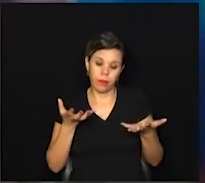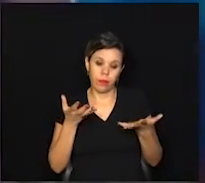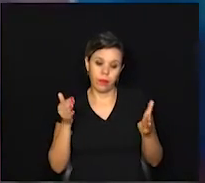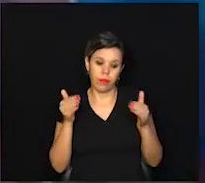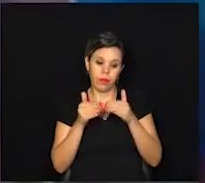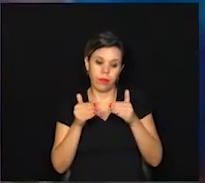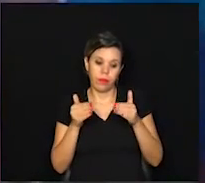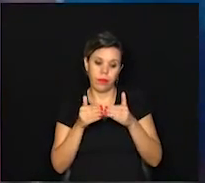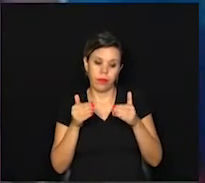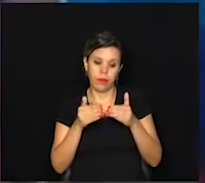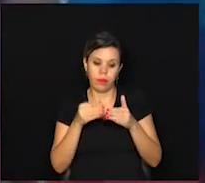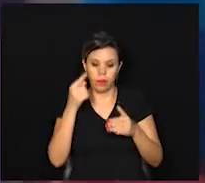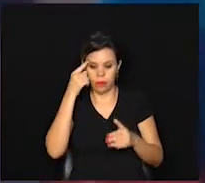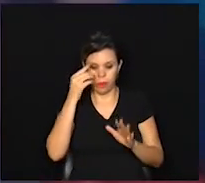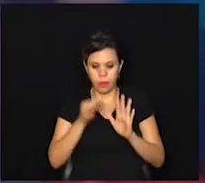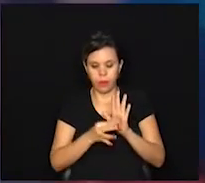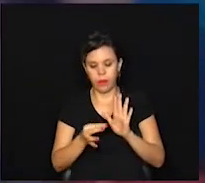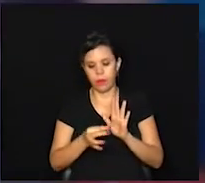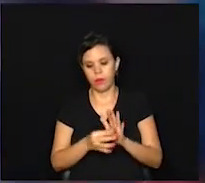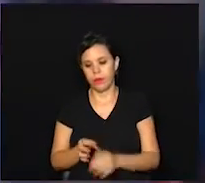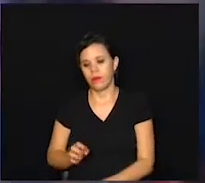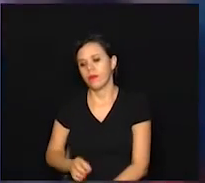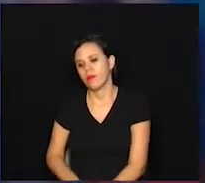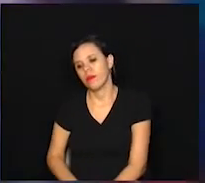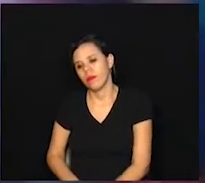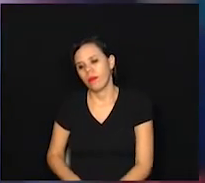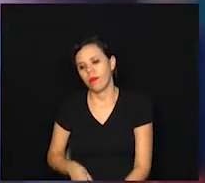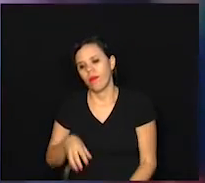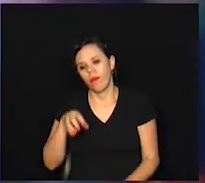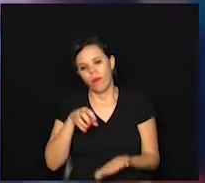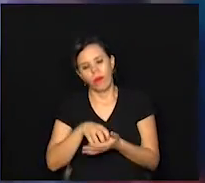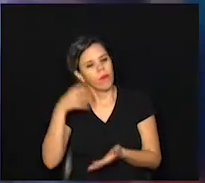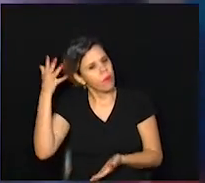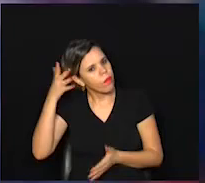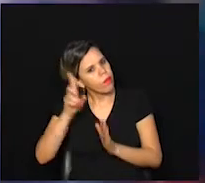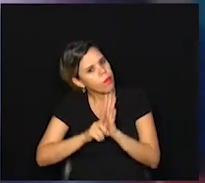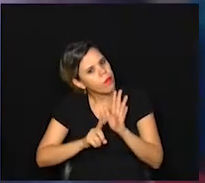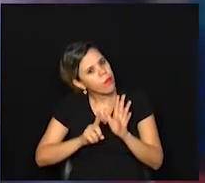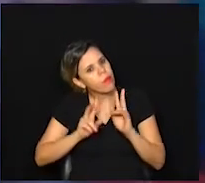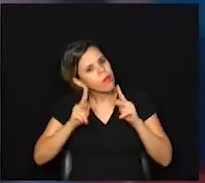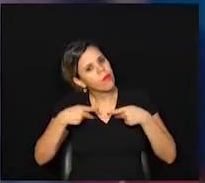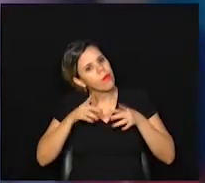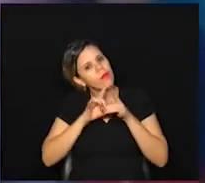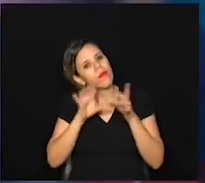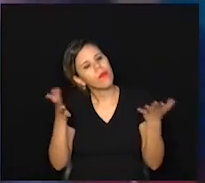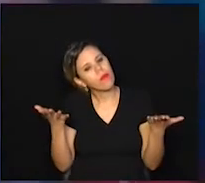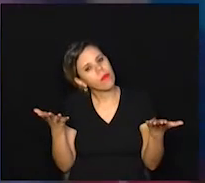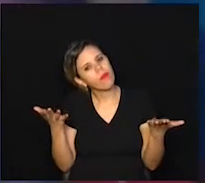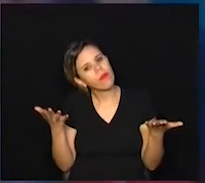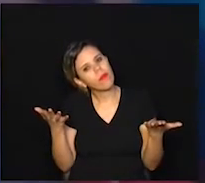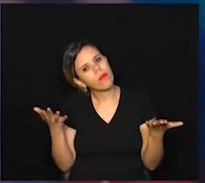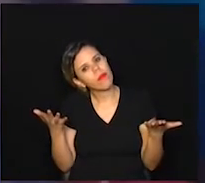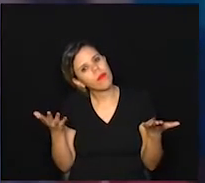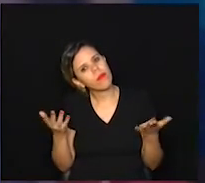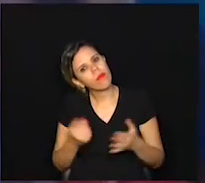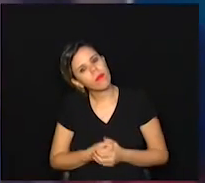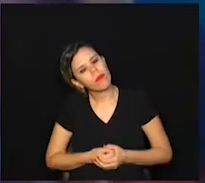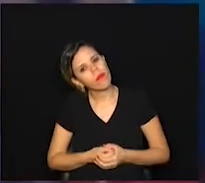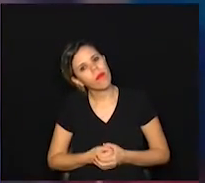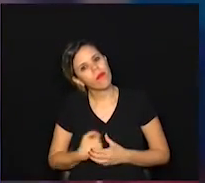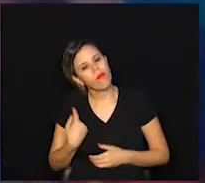concordar com essas ideias, colocar o Fórum Municipal de Defesa dos Direitos Humanos à disposição. A gente também está agora numa retomada das